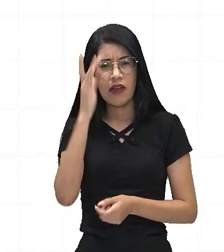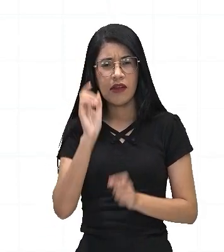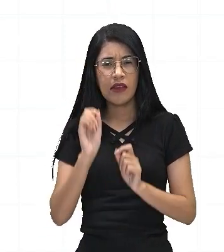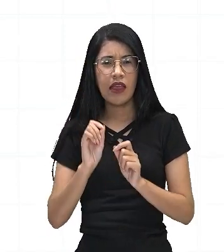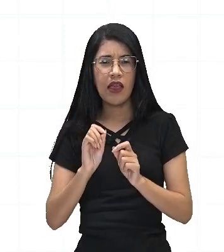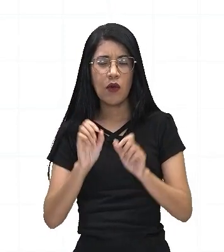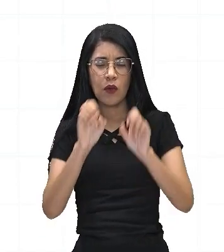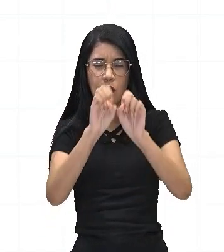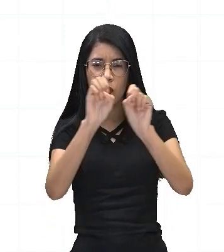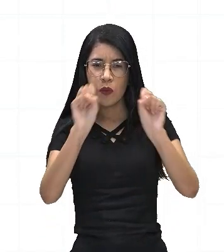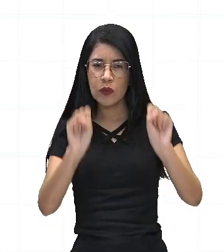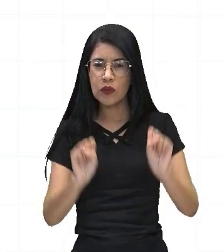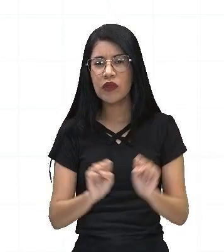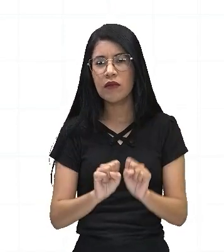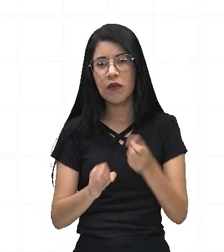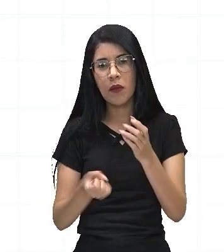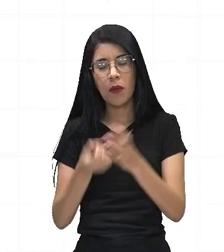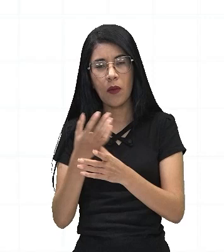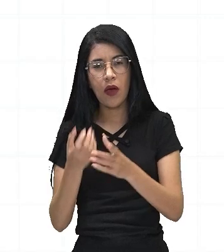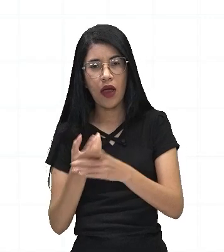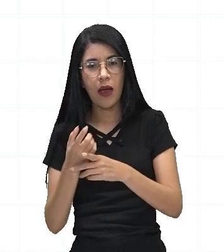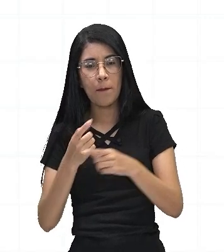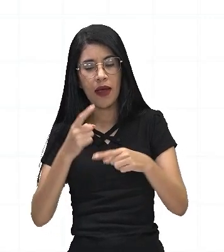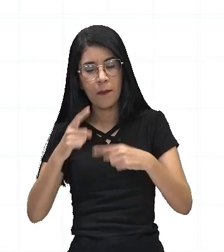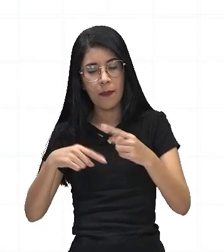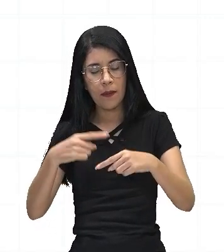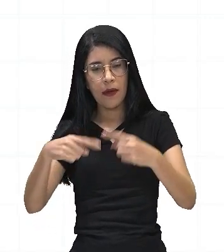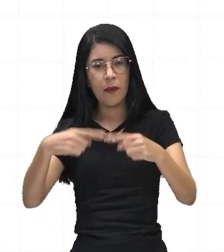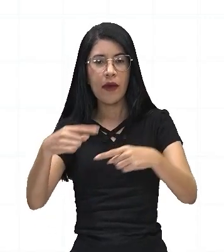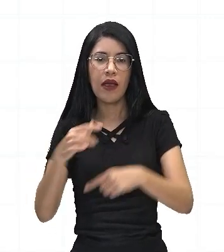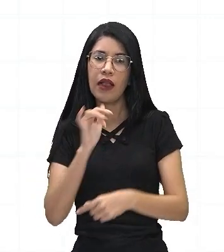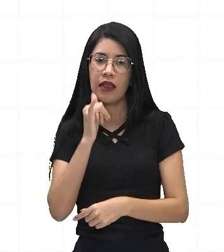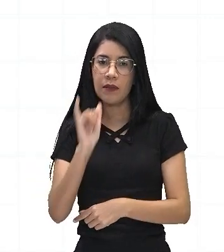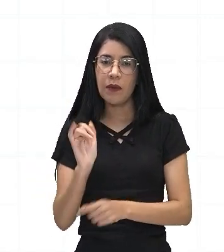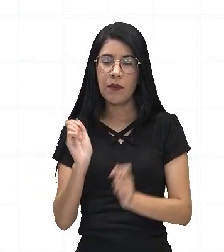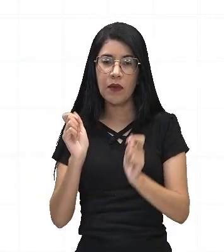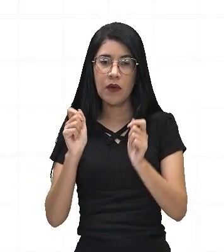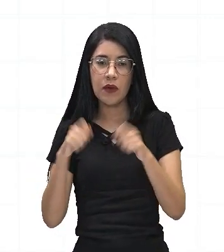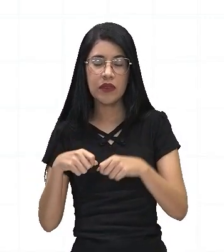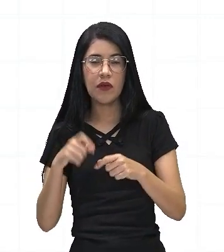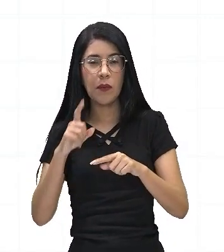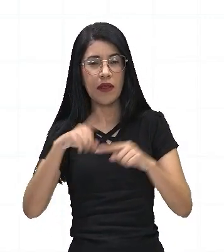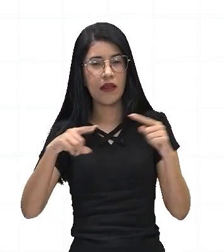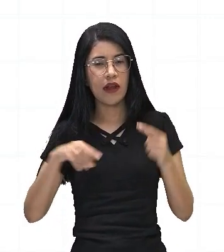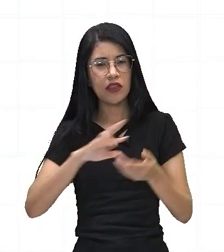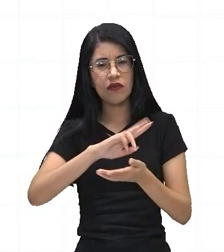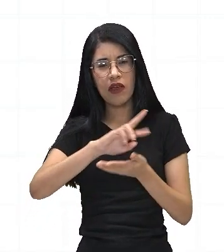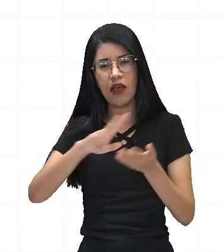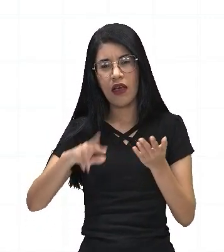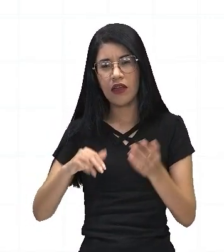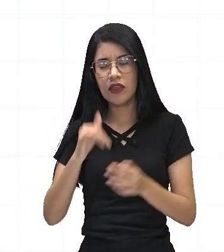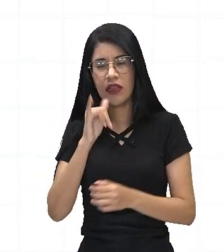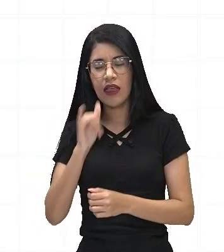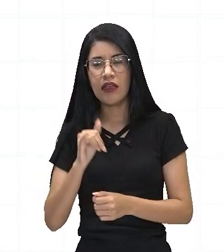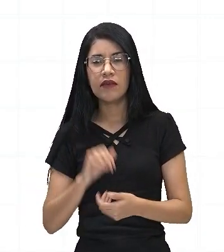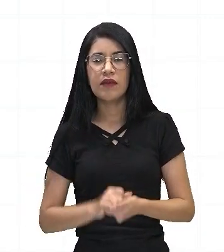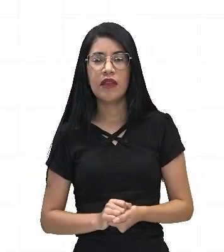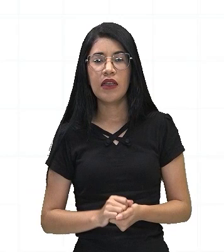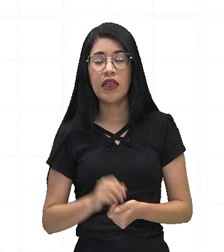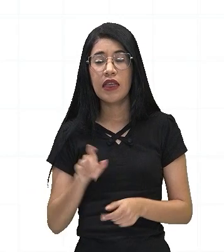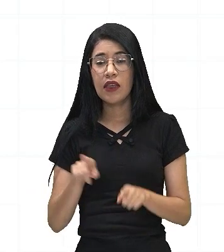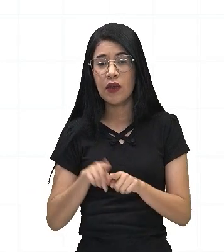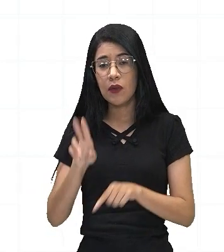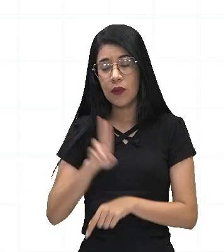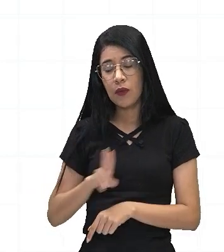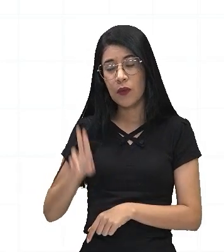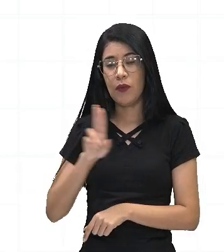sistema produtivo, gerando eletricidade para o funcionamento de aparelhos eletrônicos, eletrodomésticos, bem como